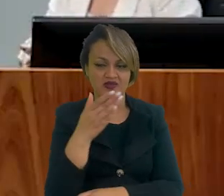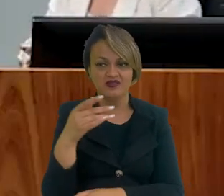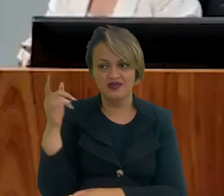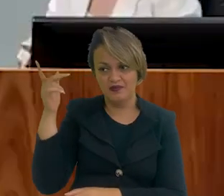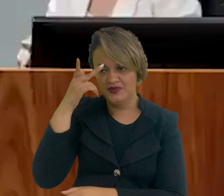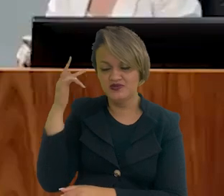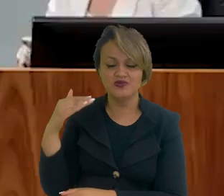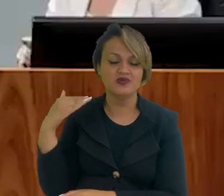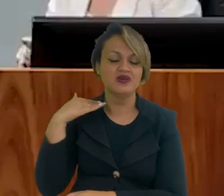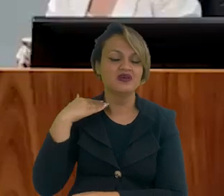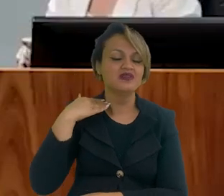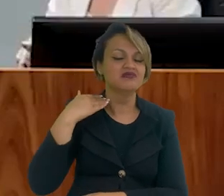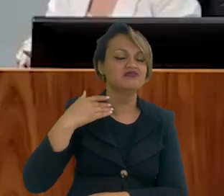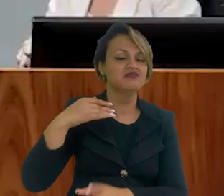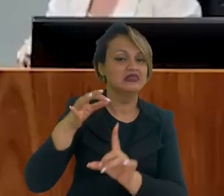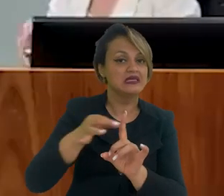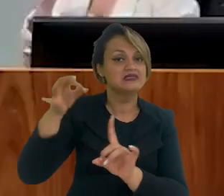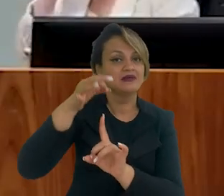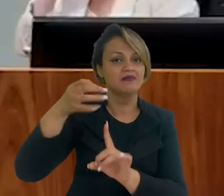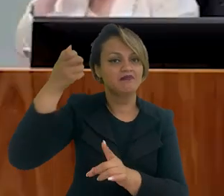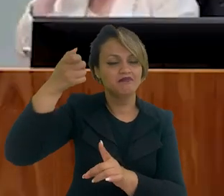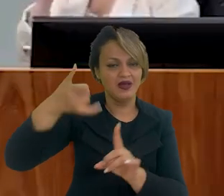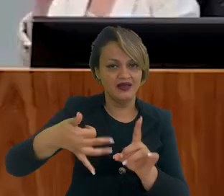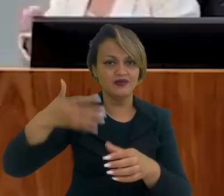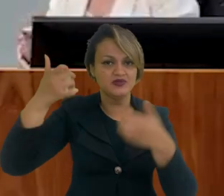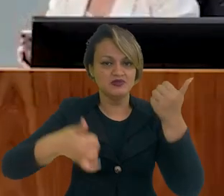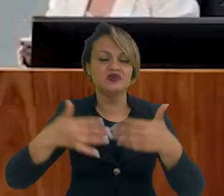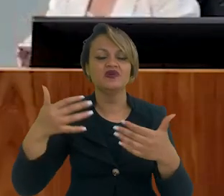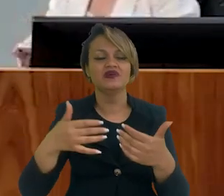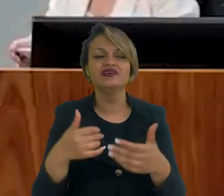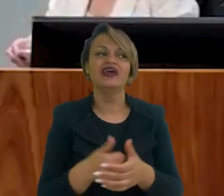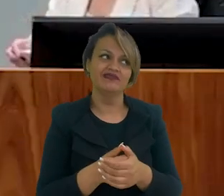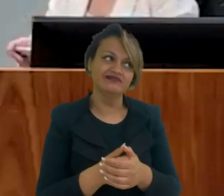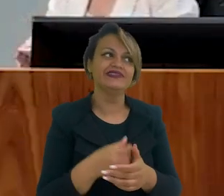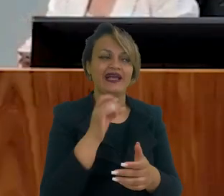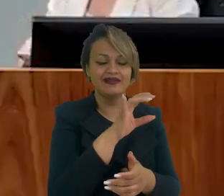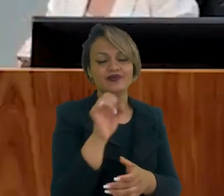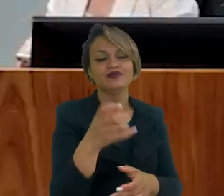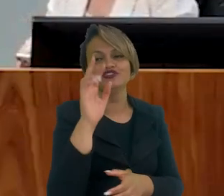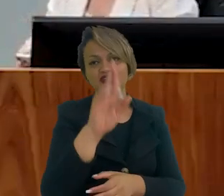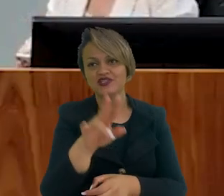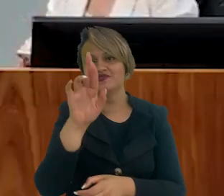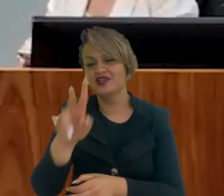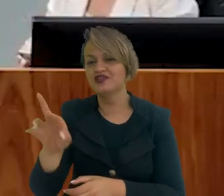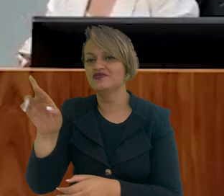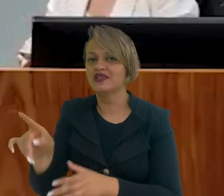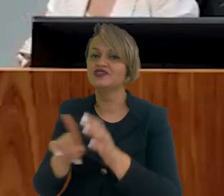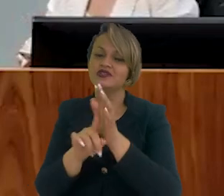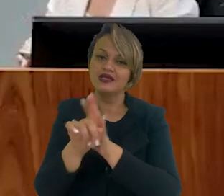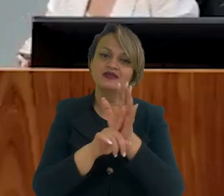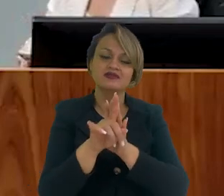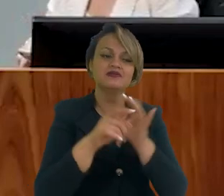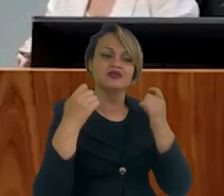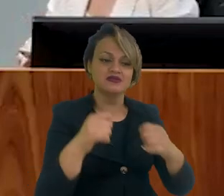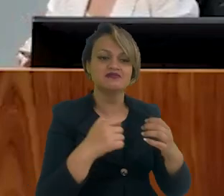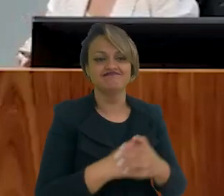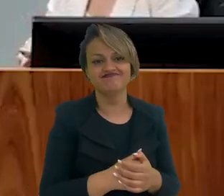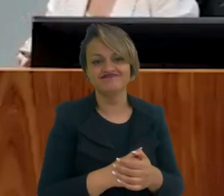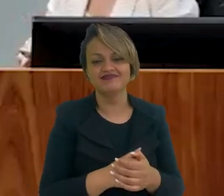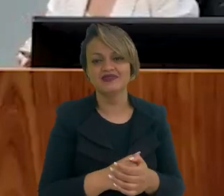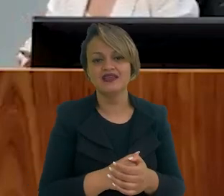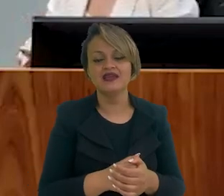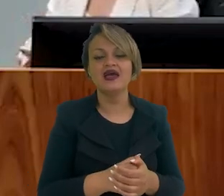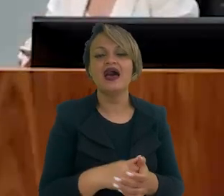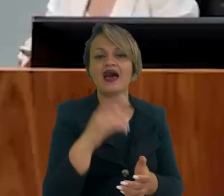e quanto a inversão do anos da prova e a desembargadora apresentou Nossa Senhora sim é com certeza né realmente é um julgamento